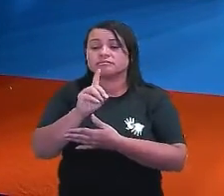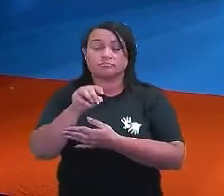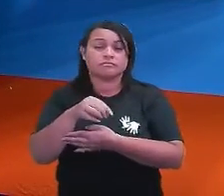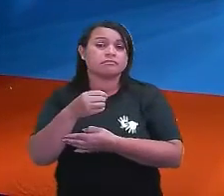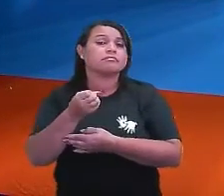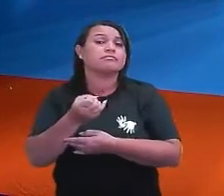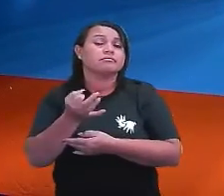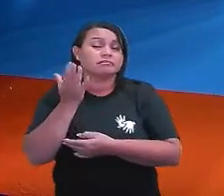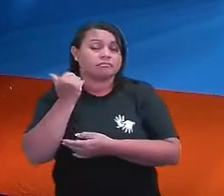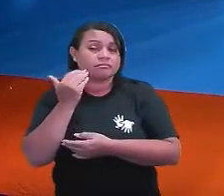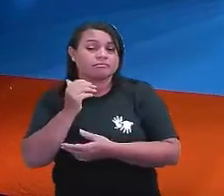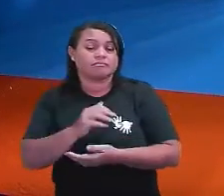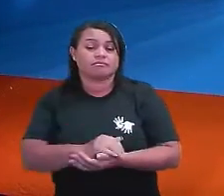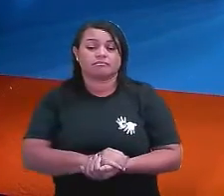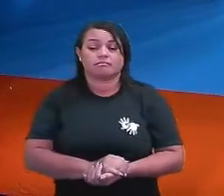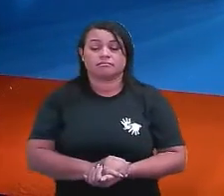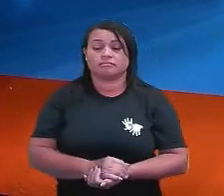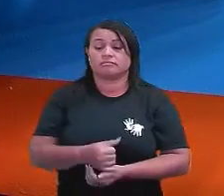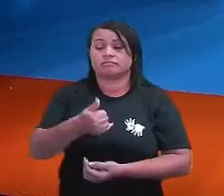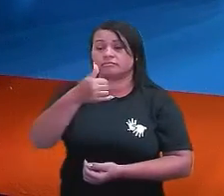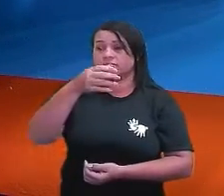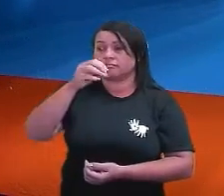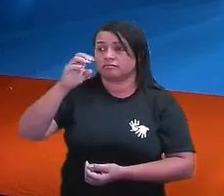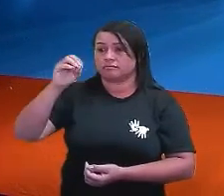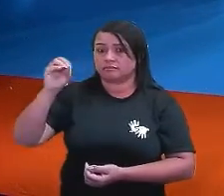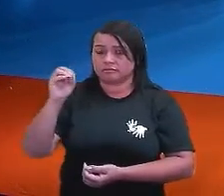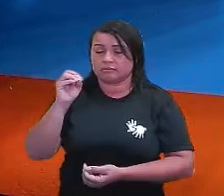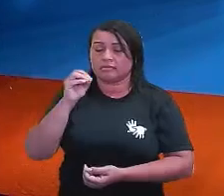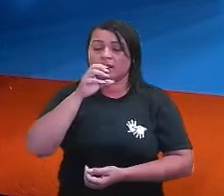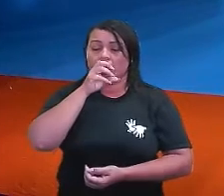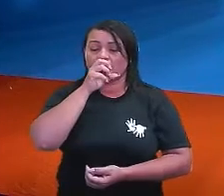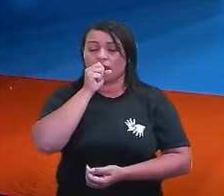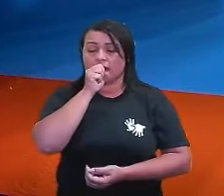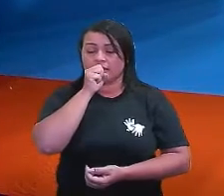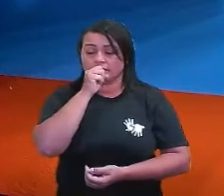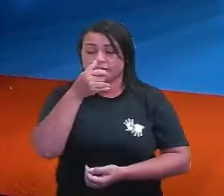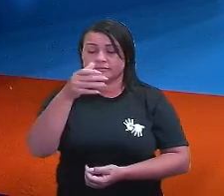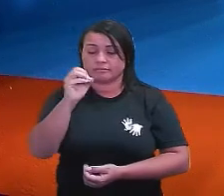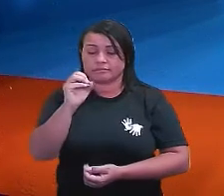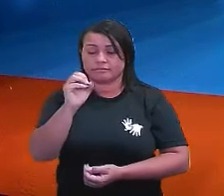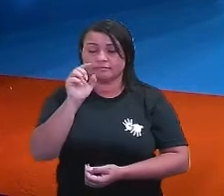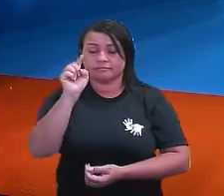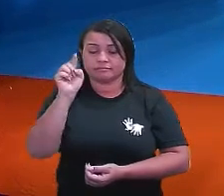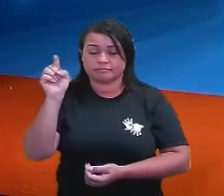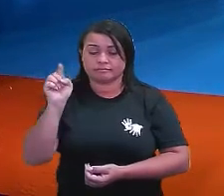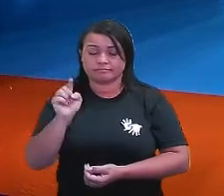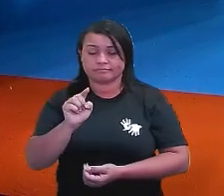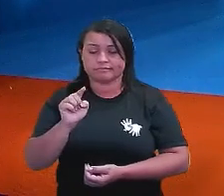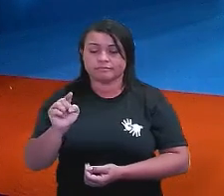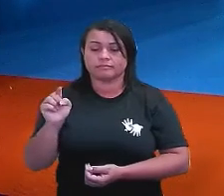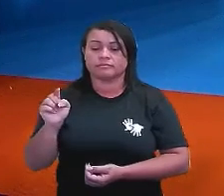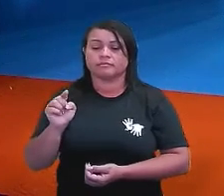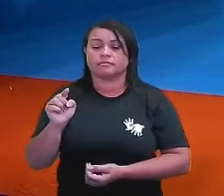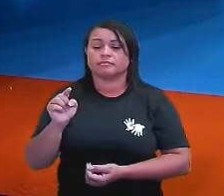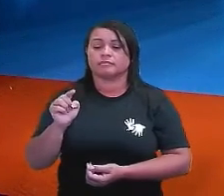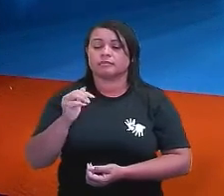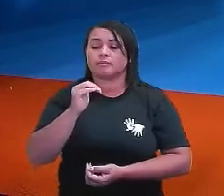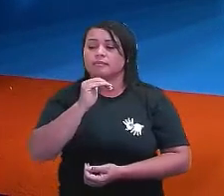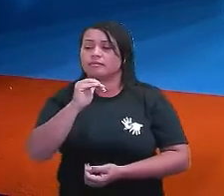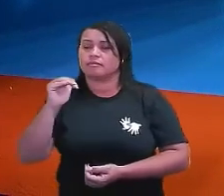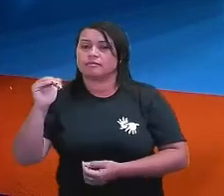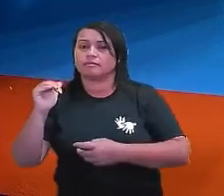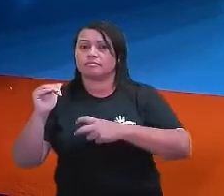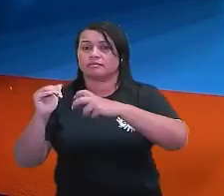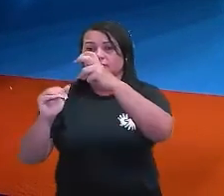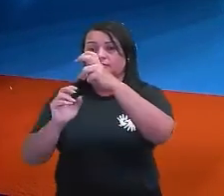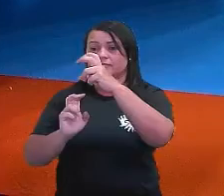de 10? Fiz 10 laranjinhas aqui e dividi no meio. Então, ficou 5 para um e